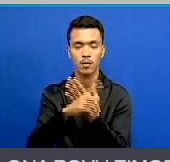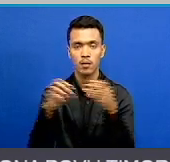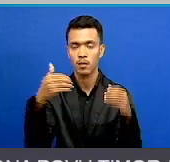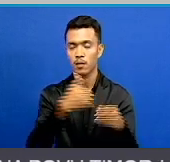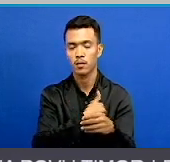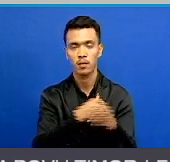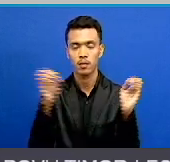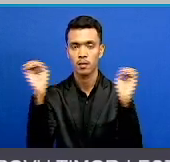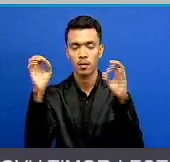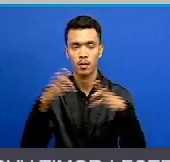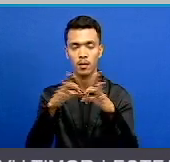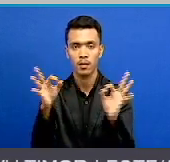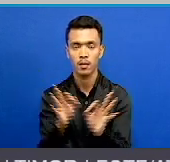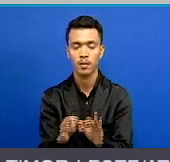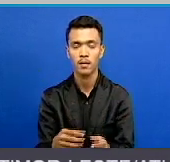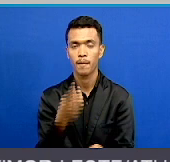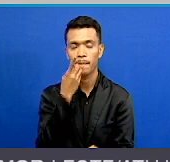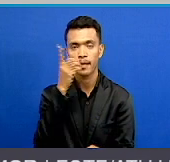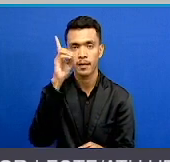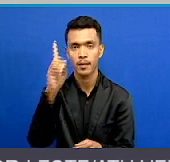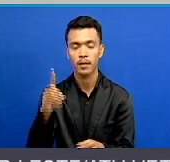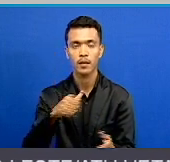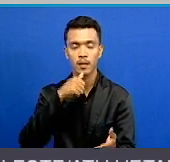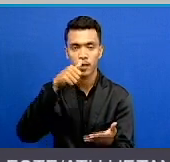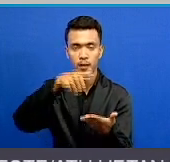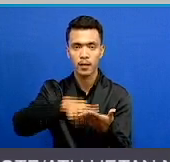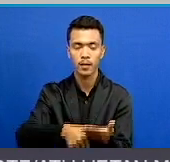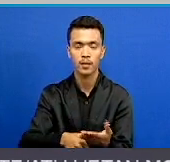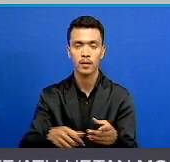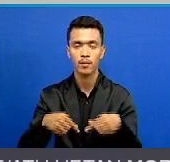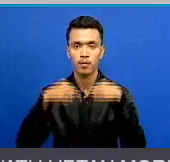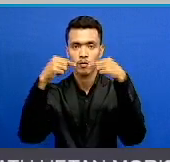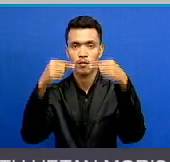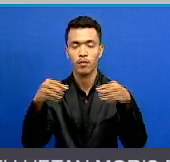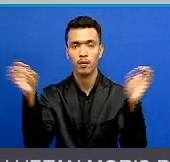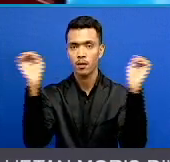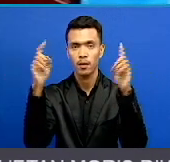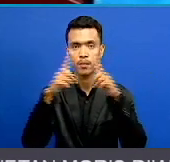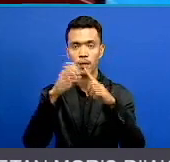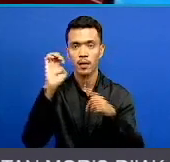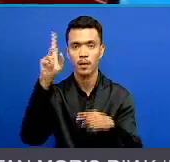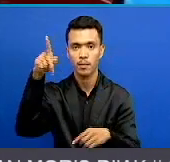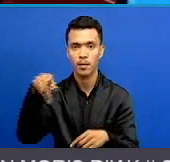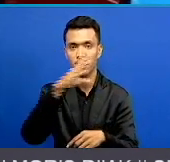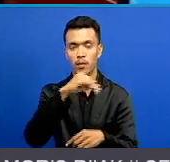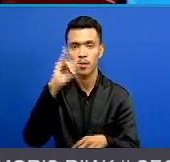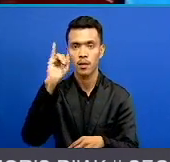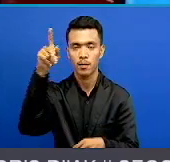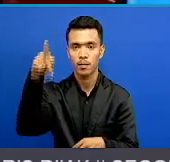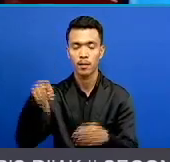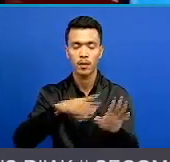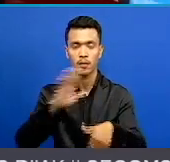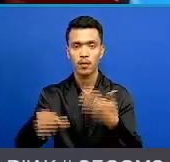renovatan. Francisco Calboada lai clarifica, carta notificação de Beni Hassai, la Oshba empresa pública no Instituto